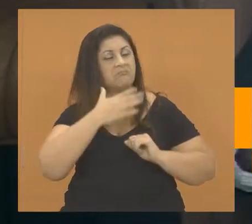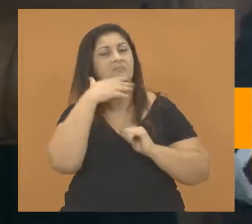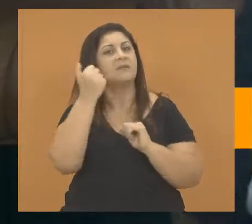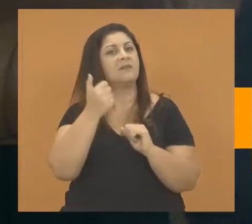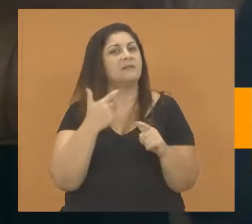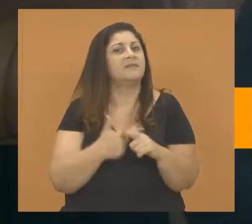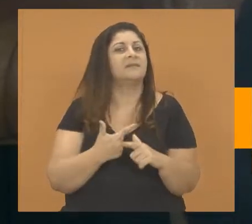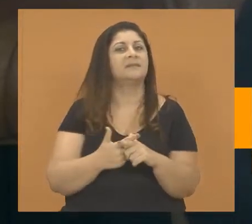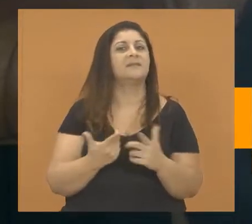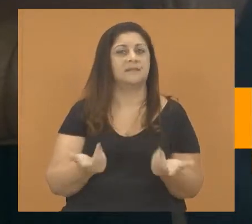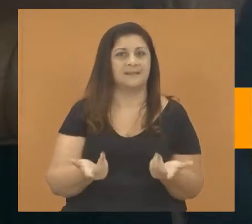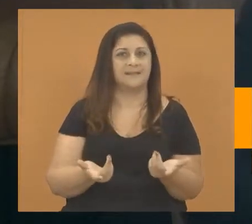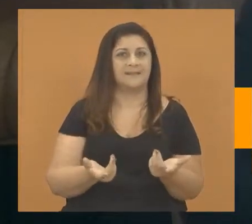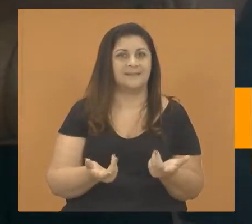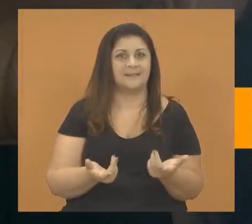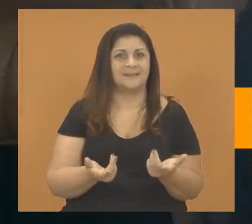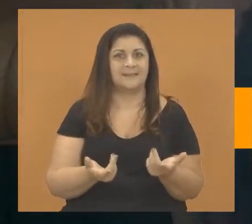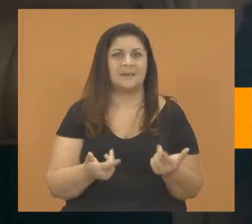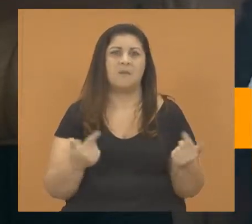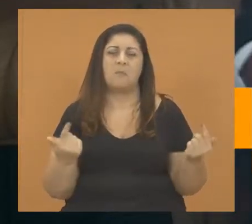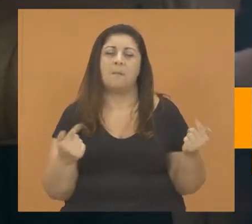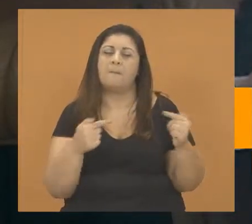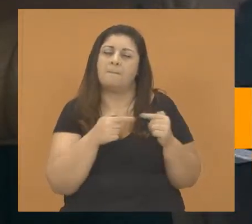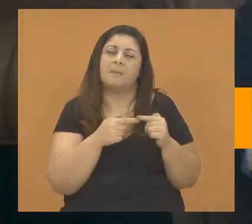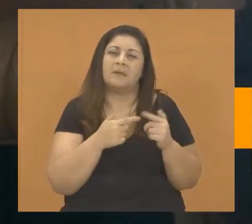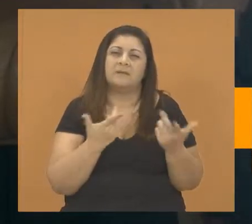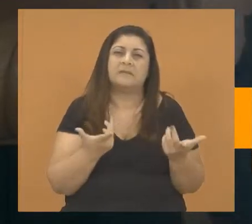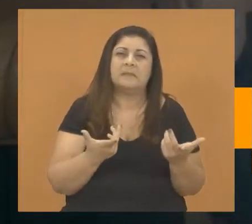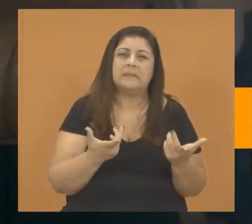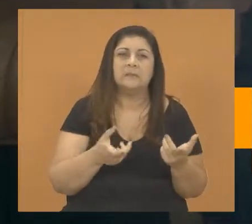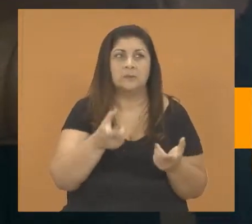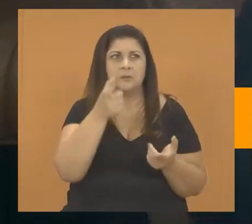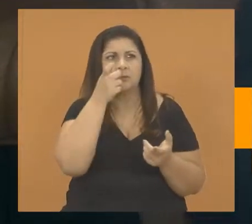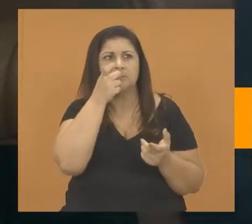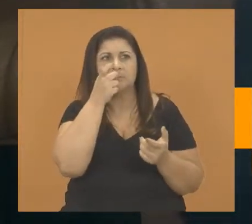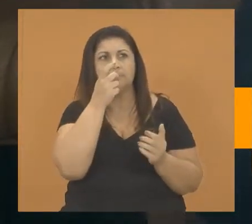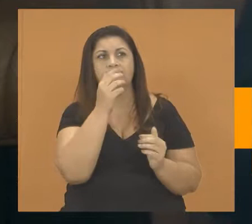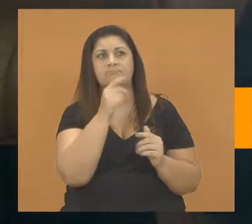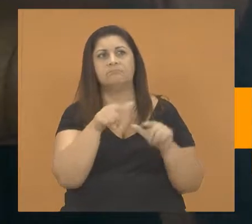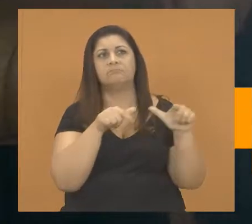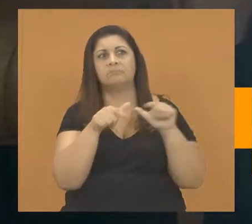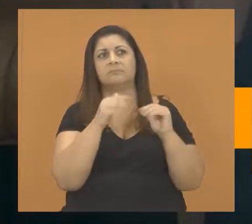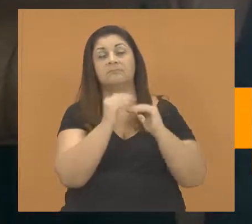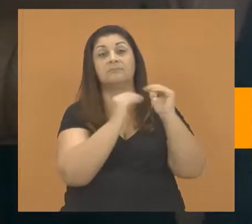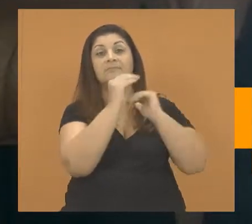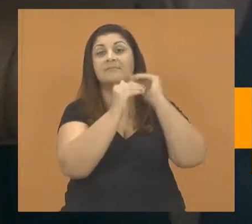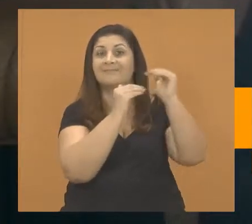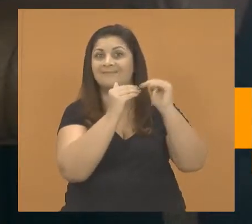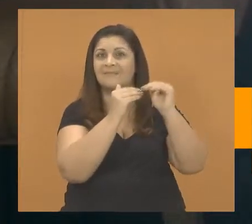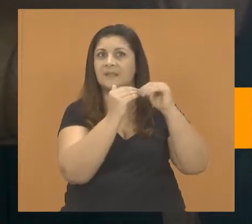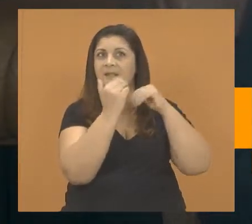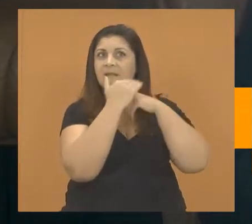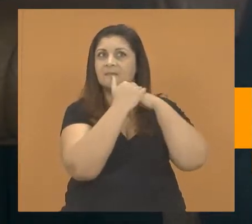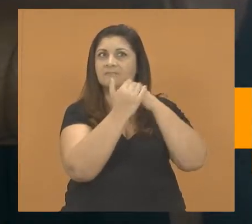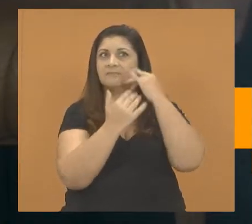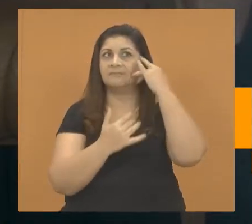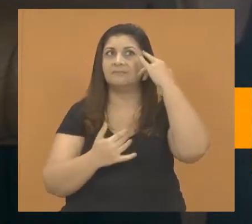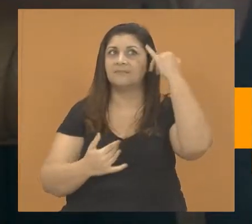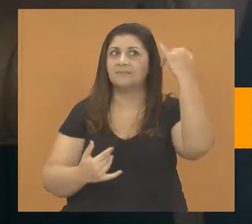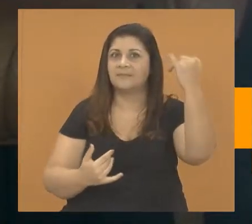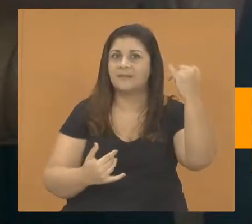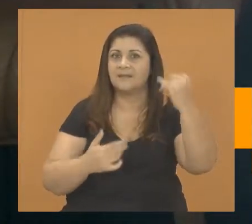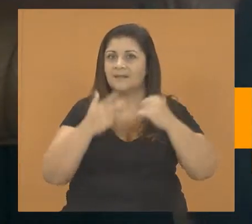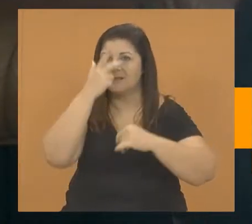esses benefícios e essa forma de ver a carreira do servidor público é que vão atrair as pessoas que prestam